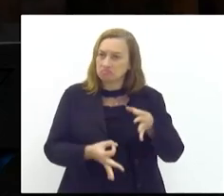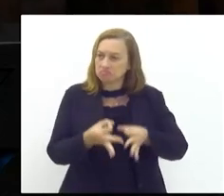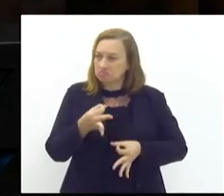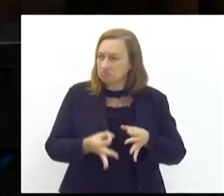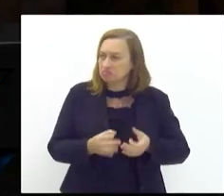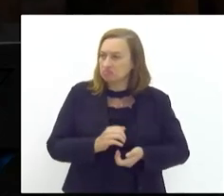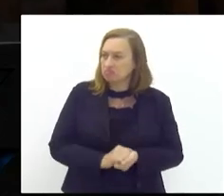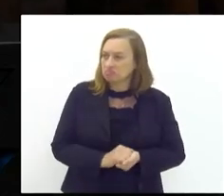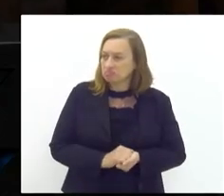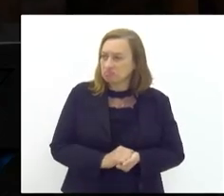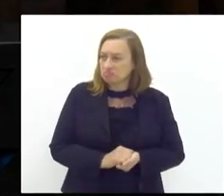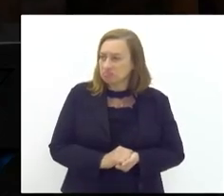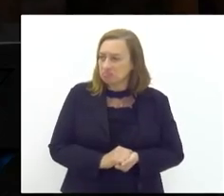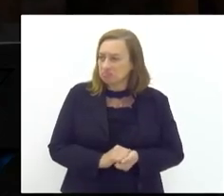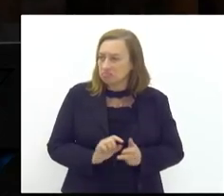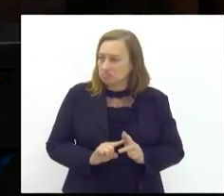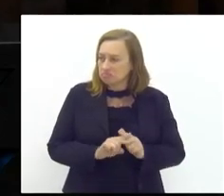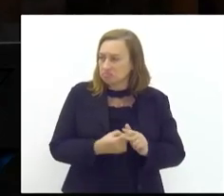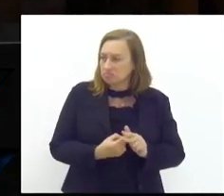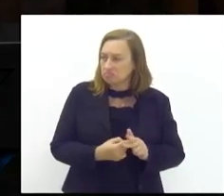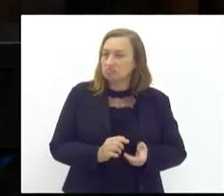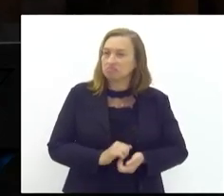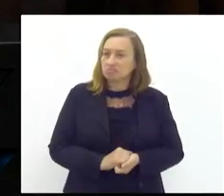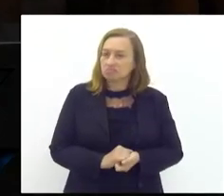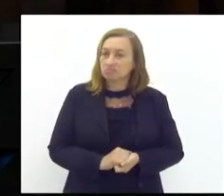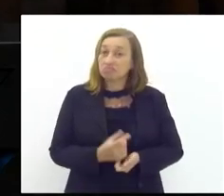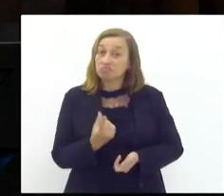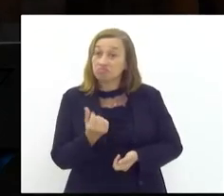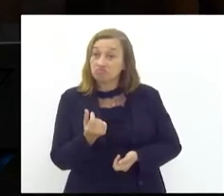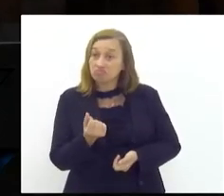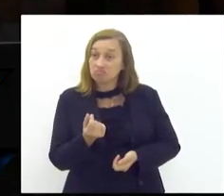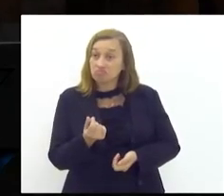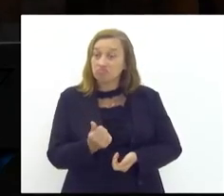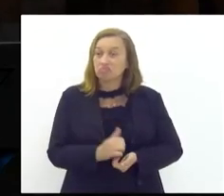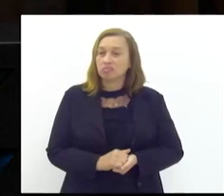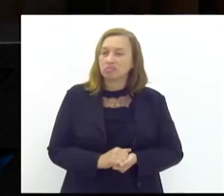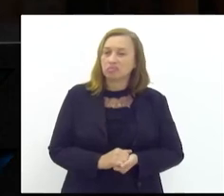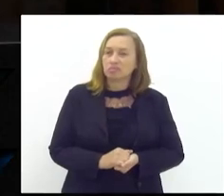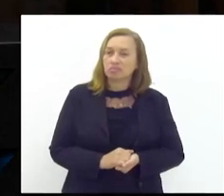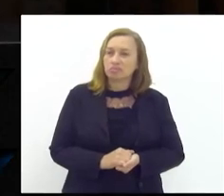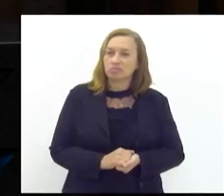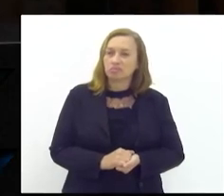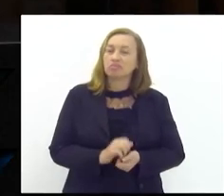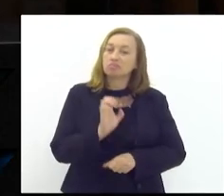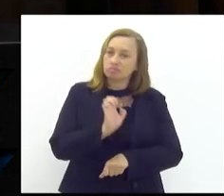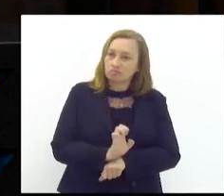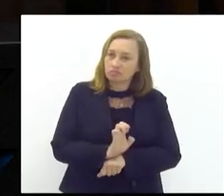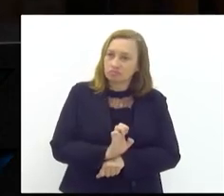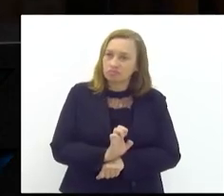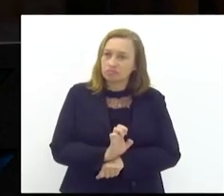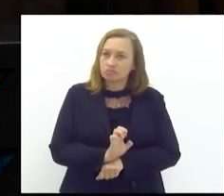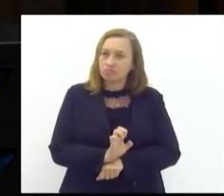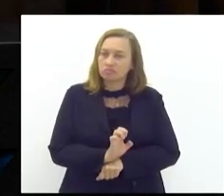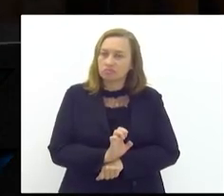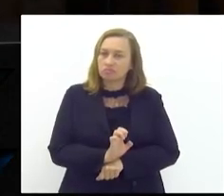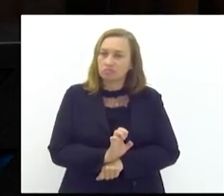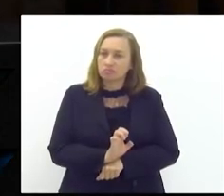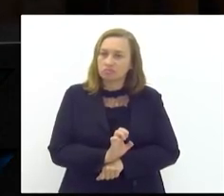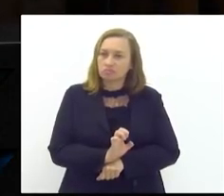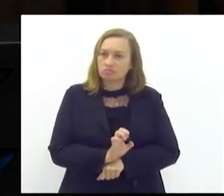garantir reparação real com dinheiro colocar o estado para minimamente